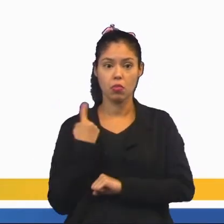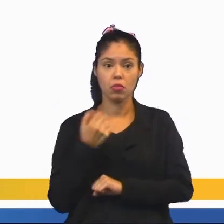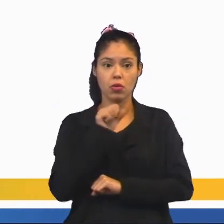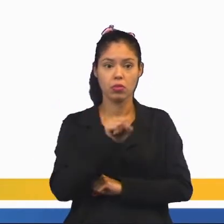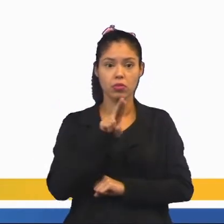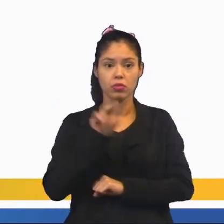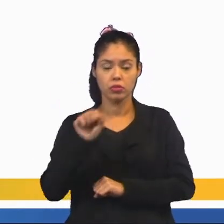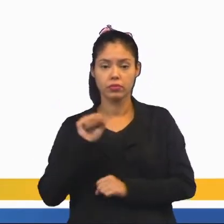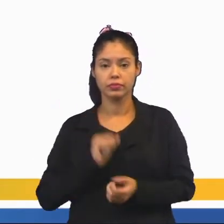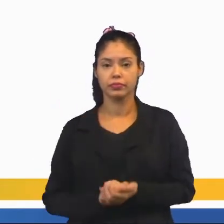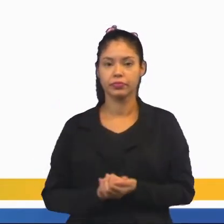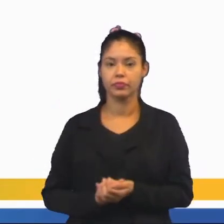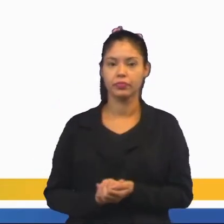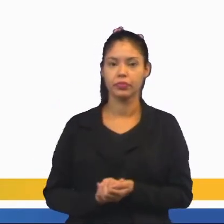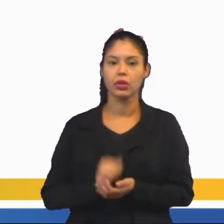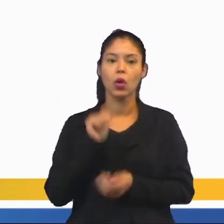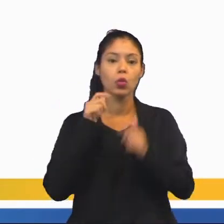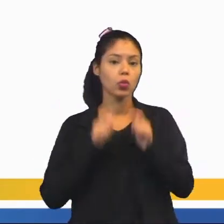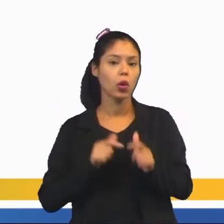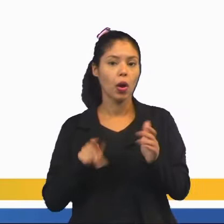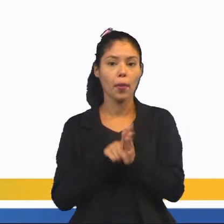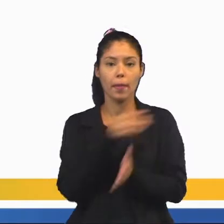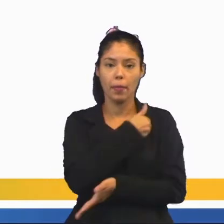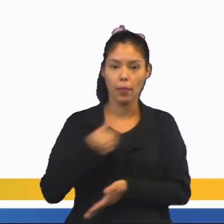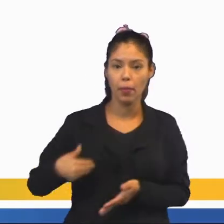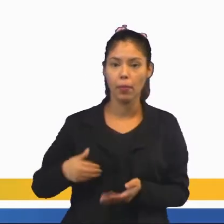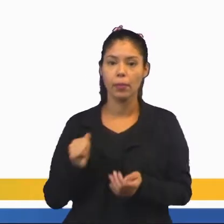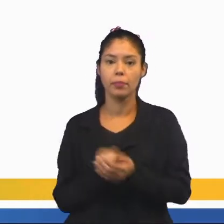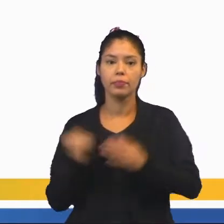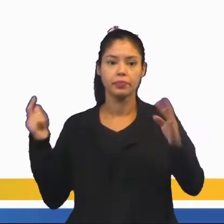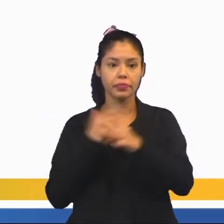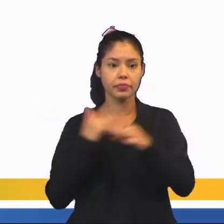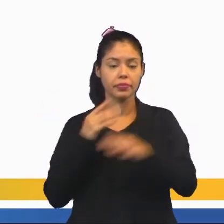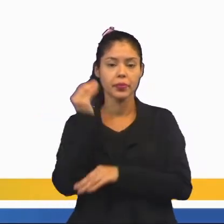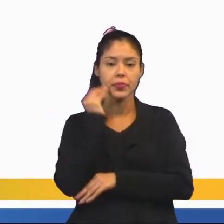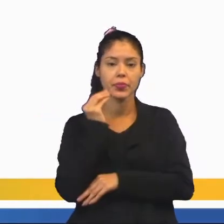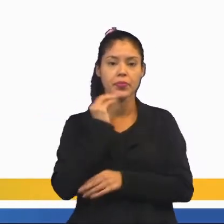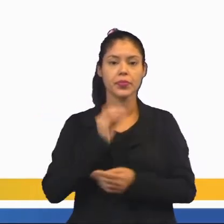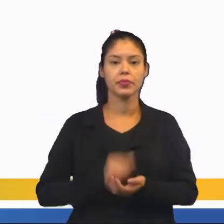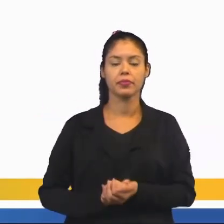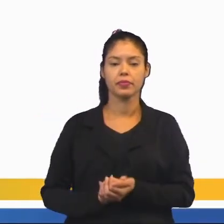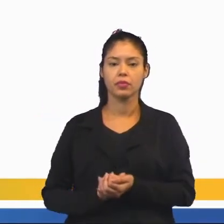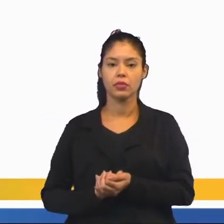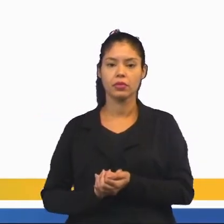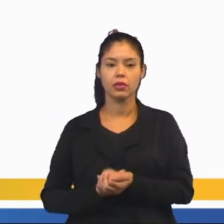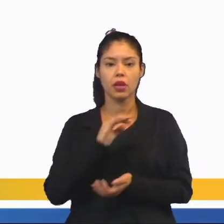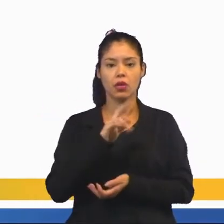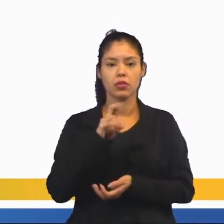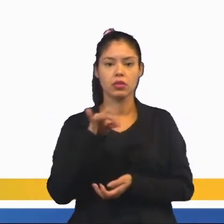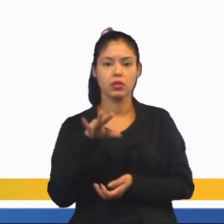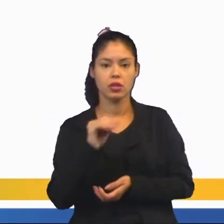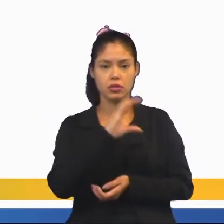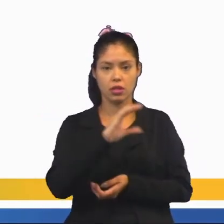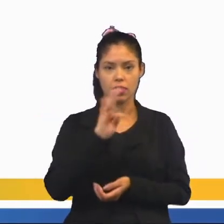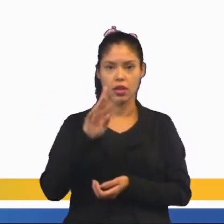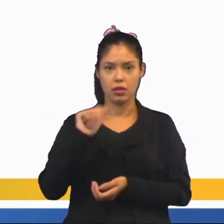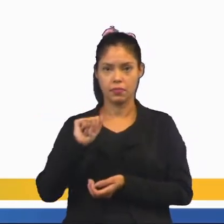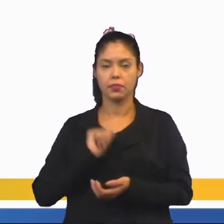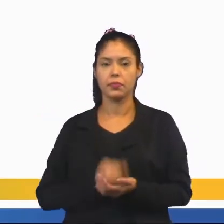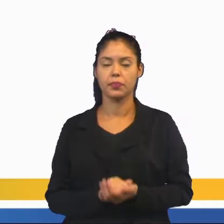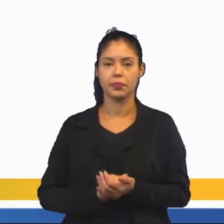SUS, na unidade da rede pública e nos centros de testagens e aconselhamento,